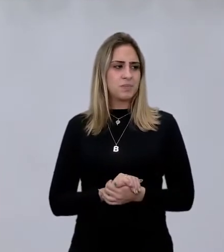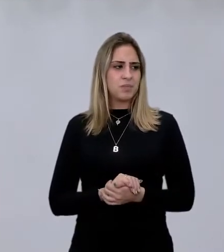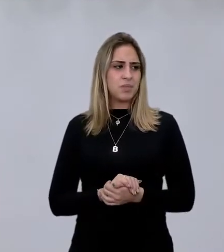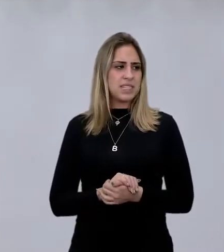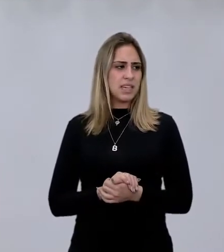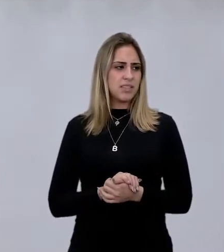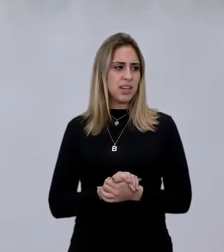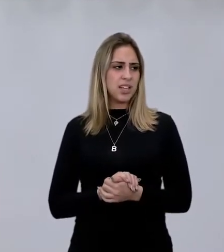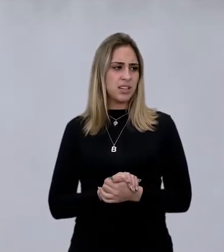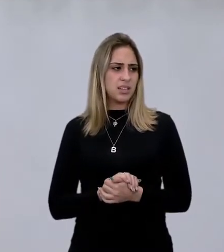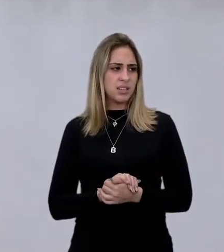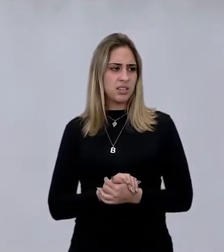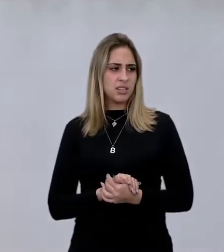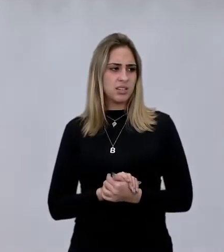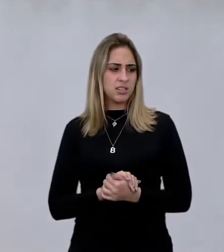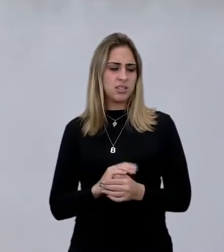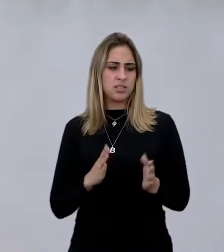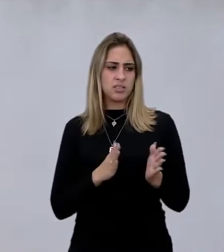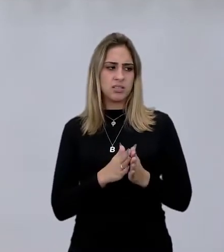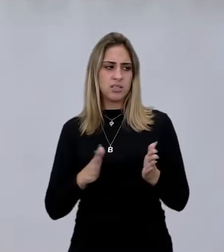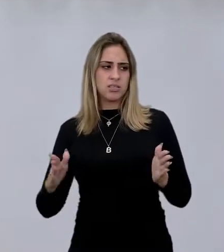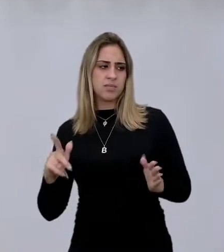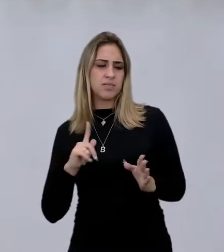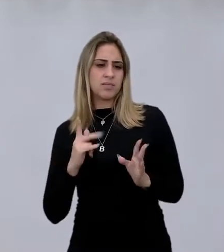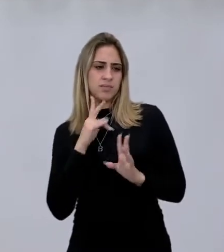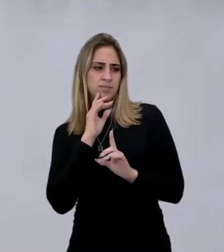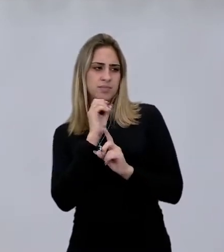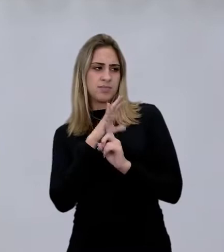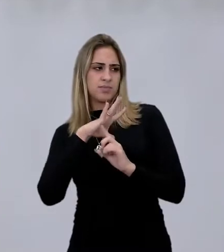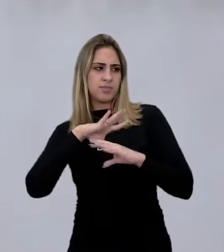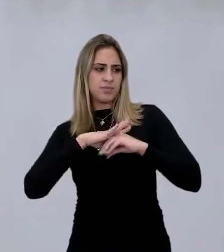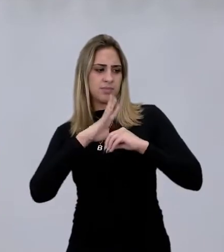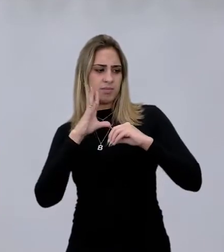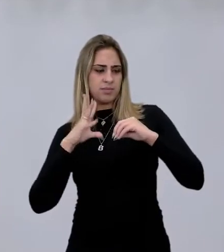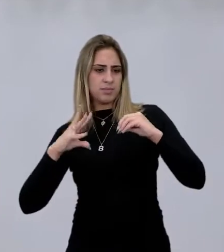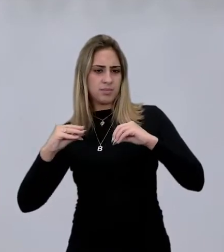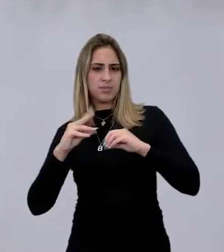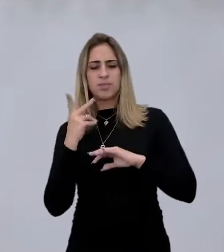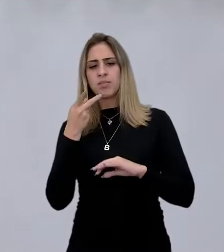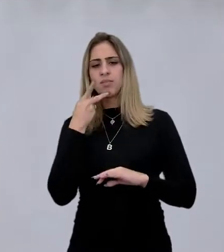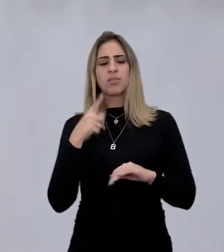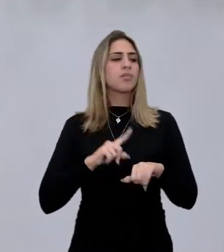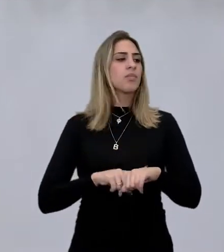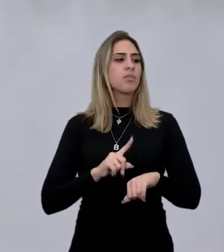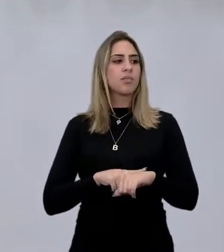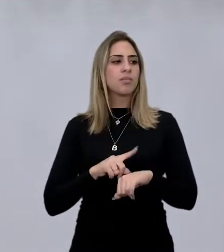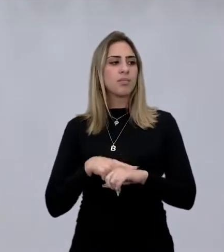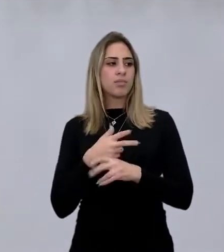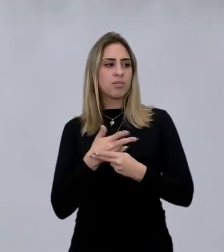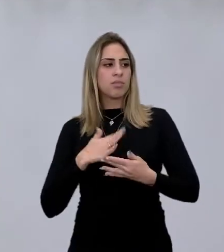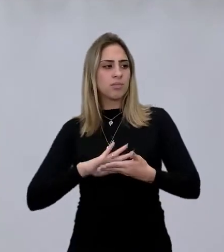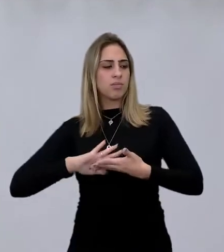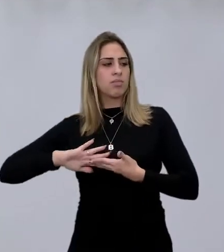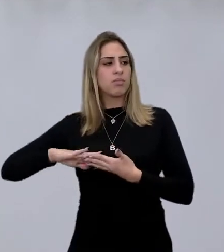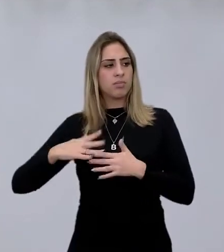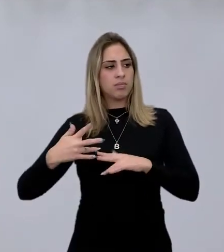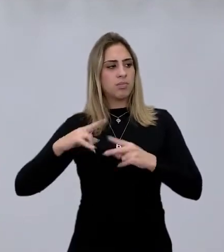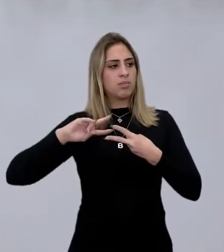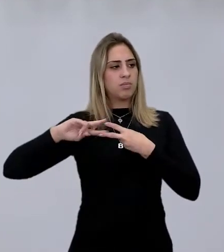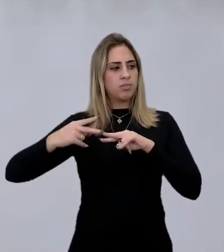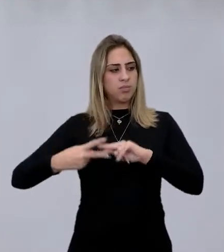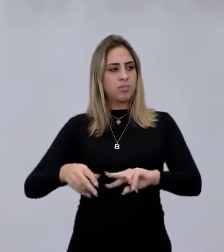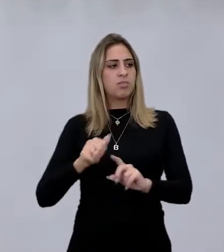está sempre em transição. Então fica aí um ponto. Mas quando a gente fala sobre um momento de transição de uma sociedade, o